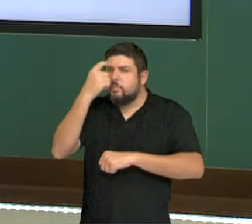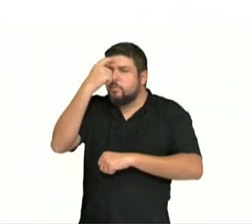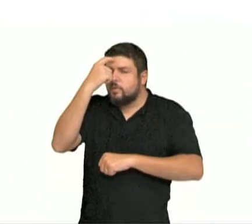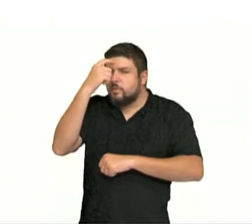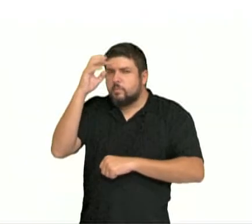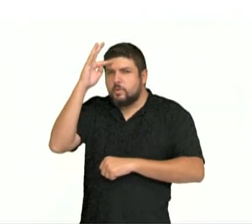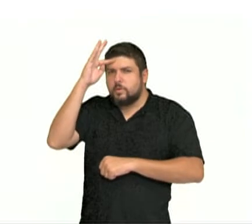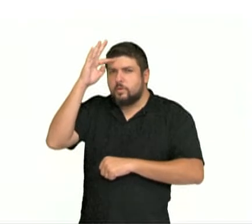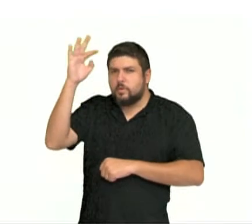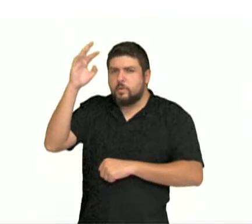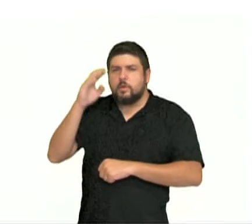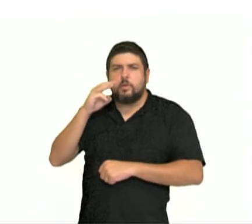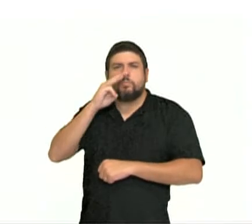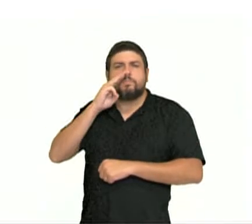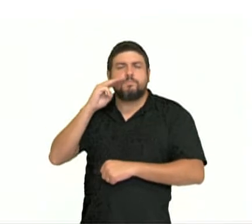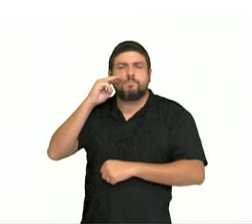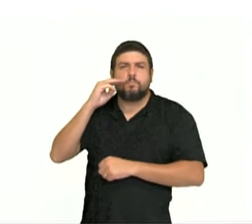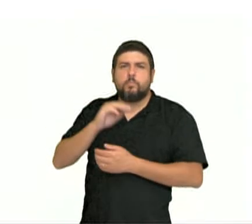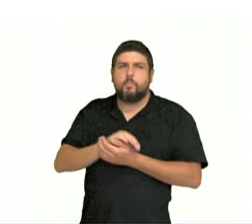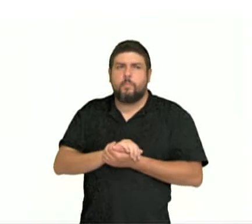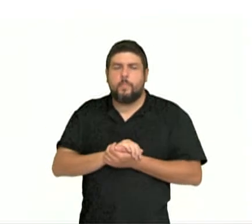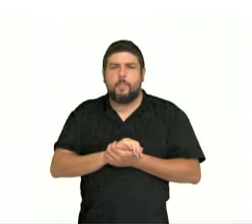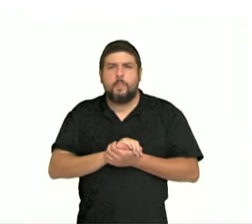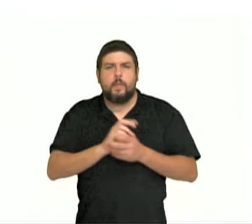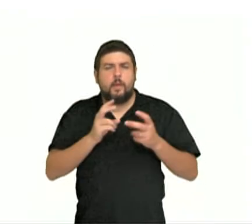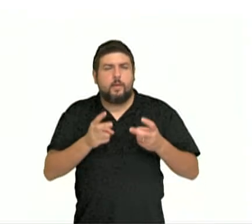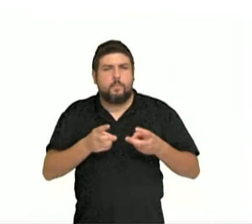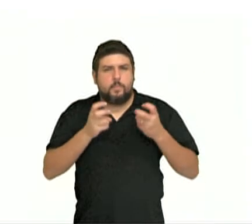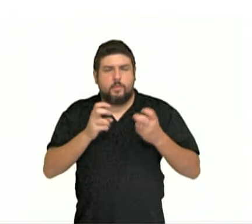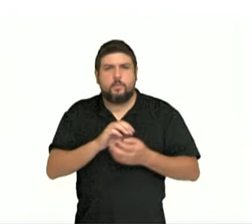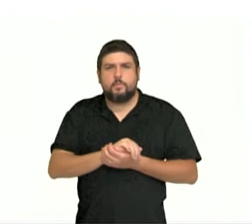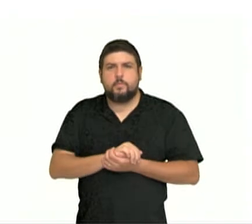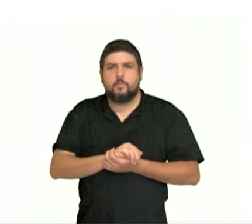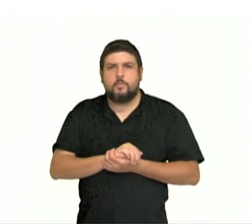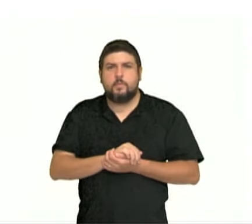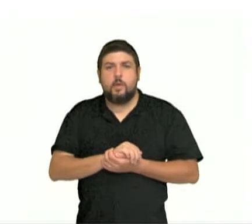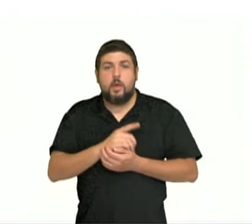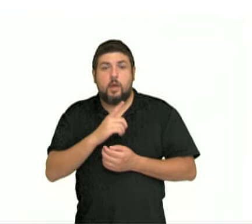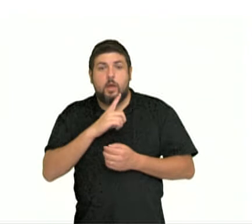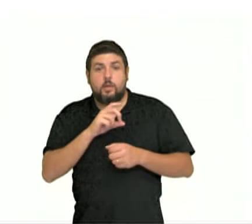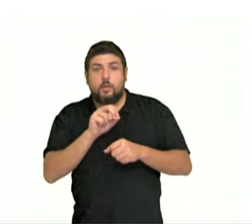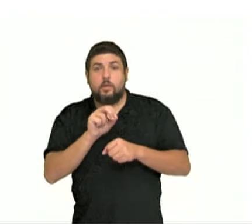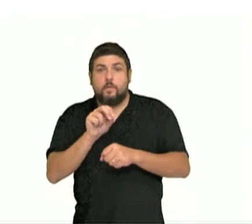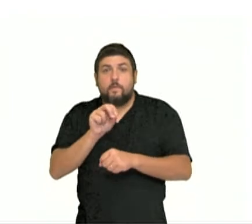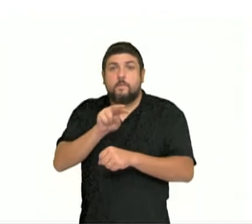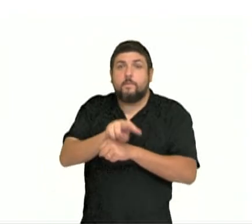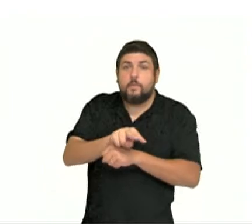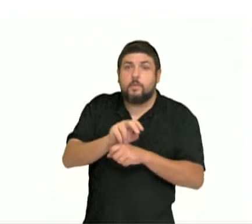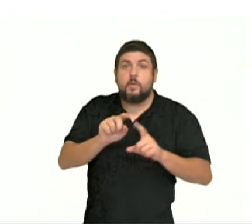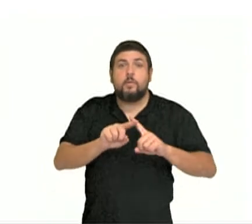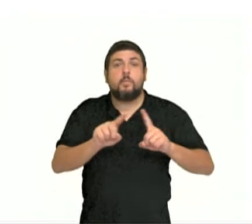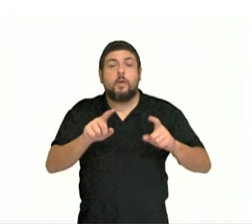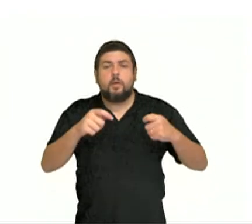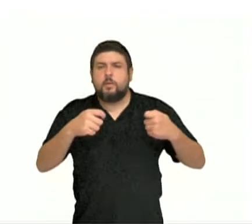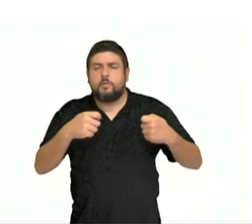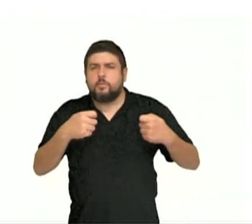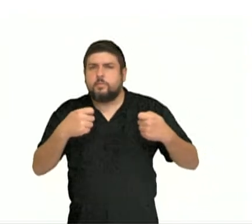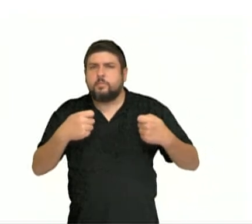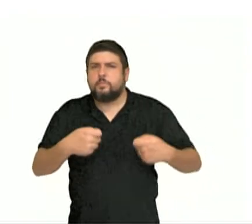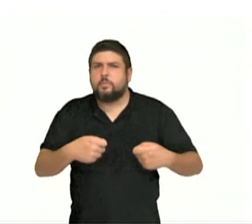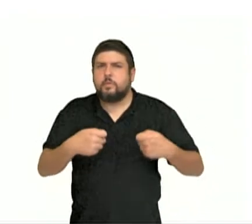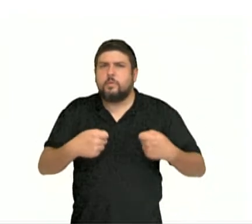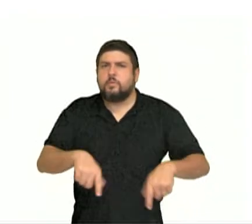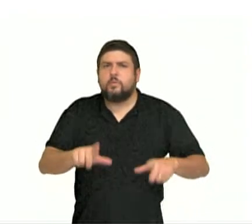reformista observe a imagem Temos Vagas sem qualificação Ou seja pessoas procurando